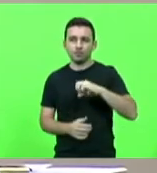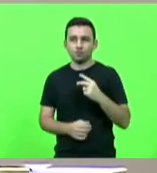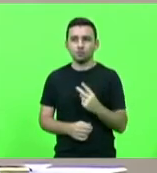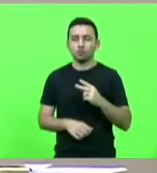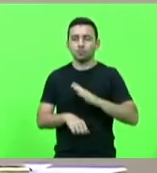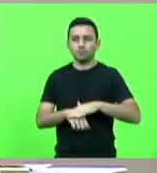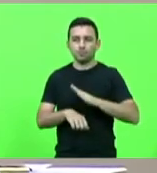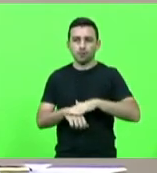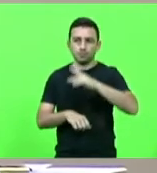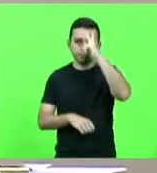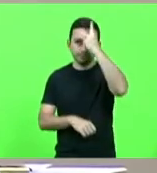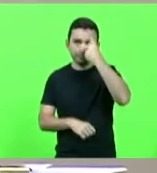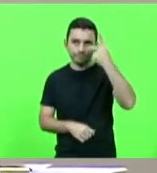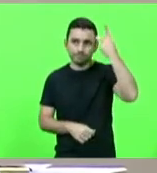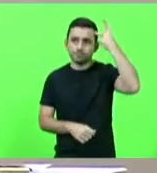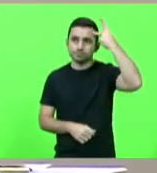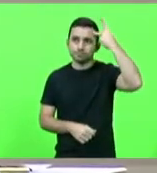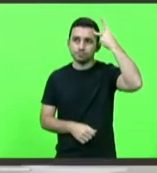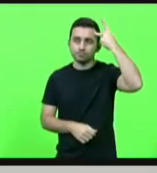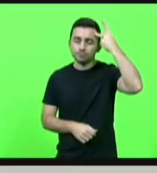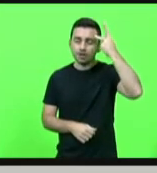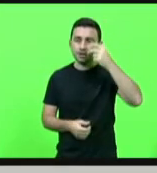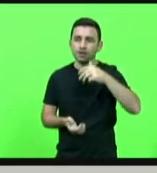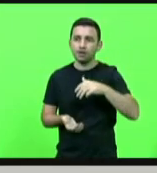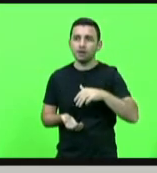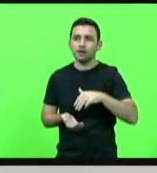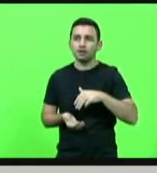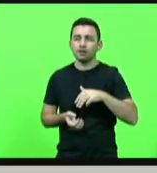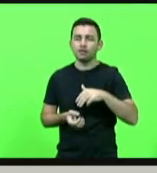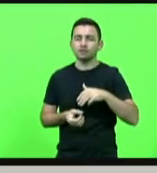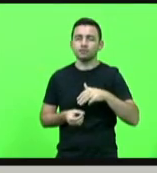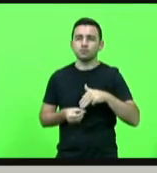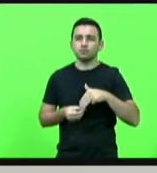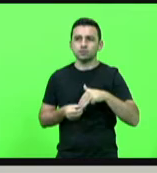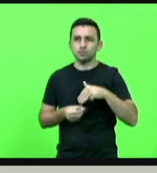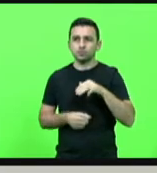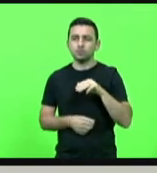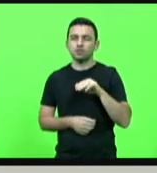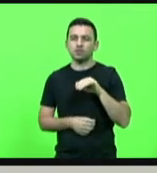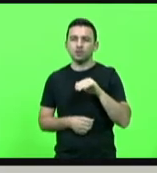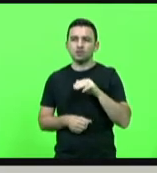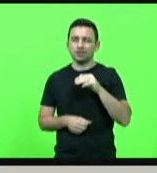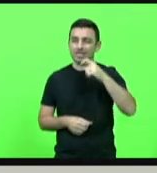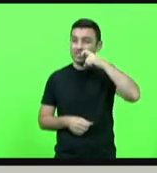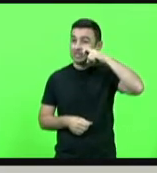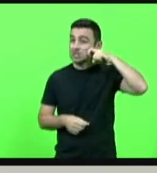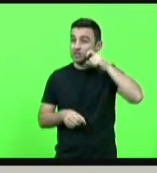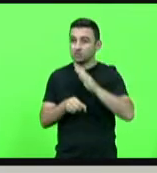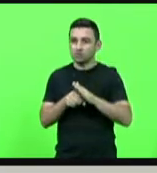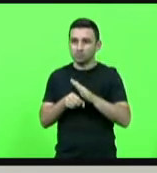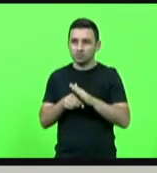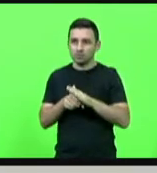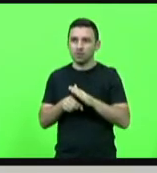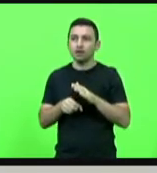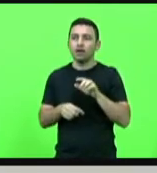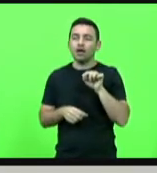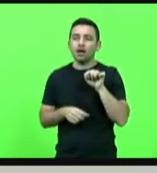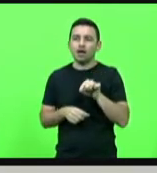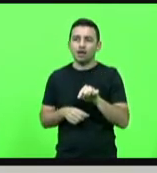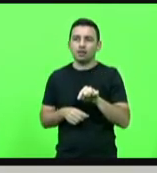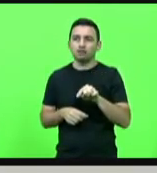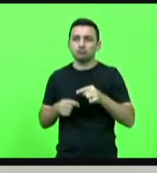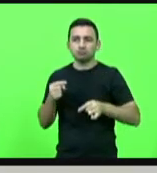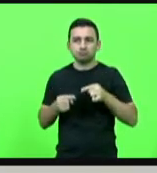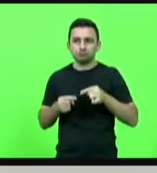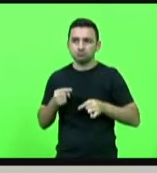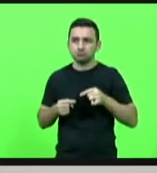Paulinha, cumprimentando o município de Ituporanga pelo seu aniversário de fundação. Em discussão, não havendo